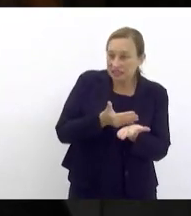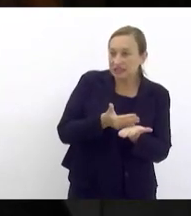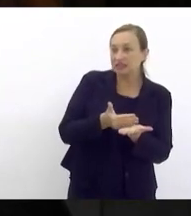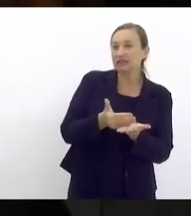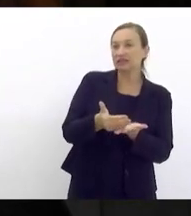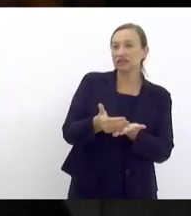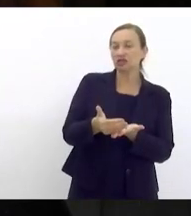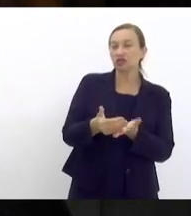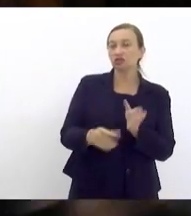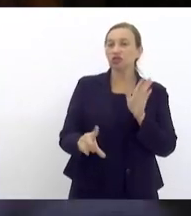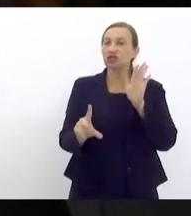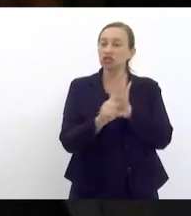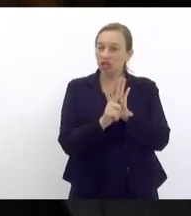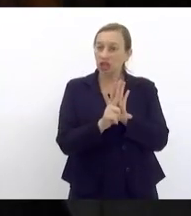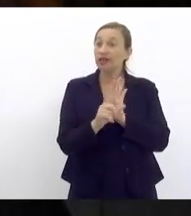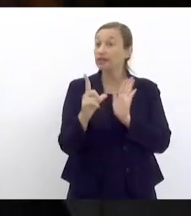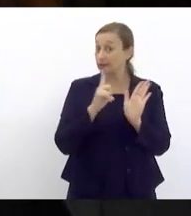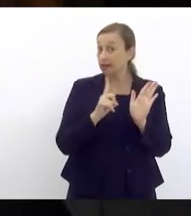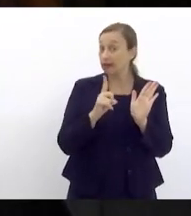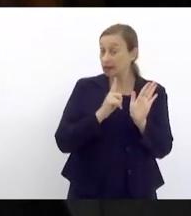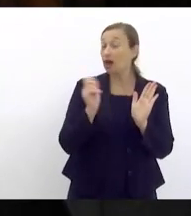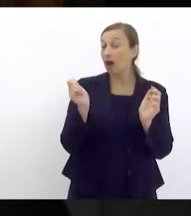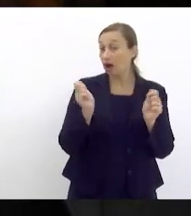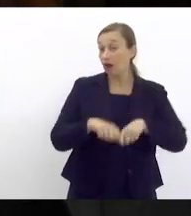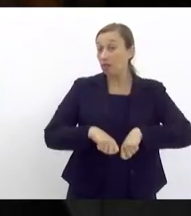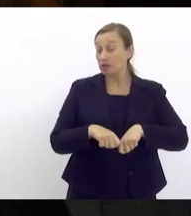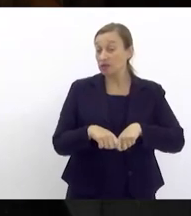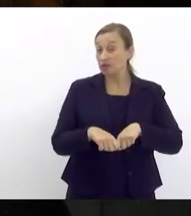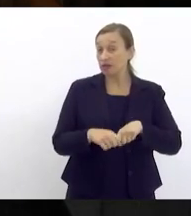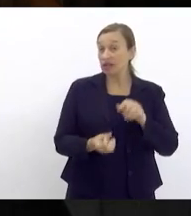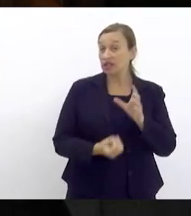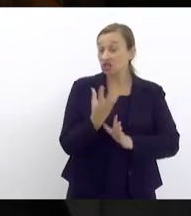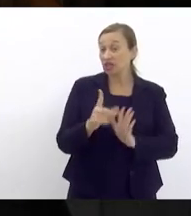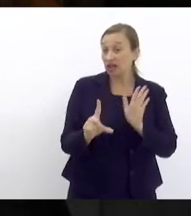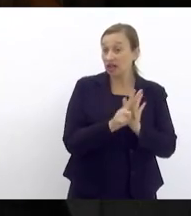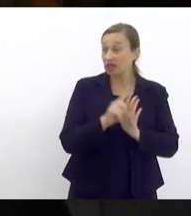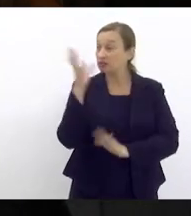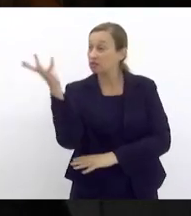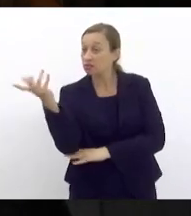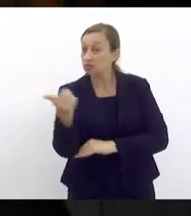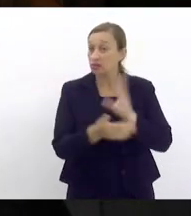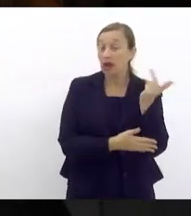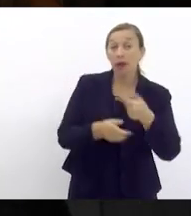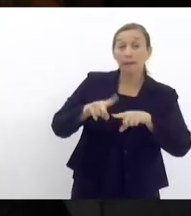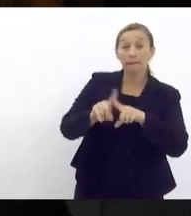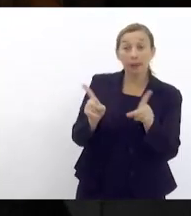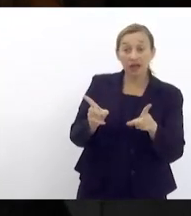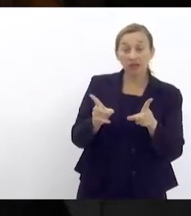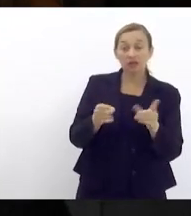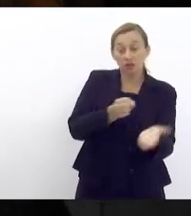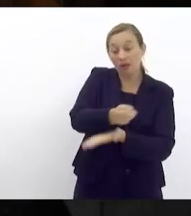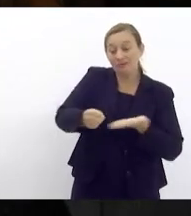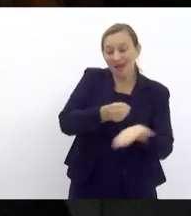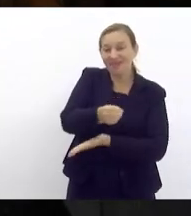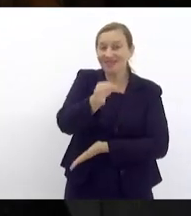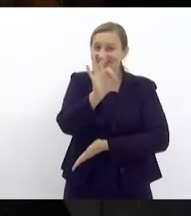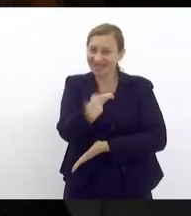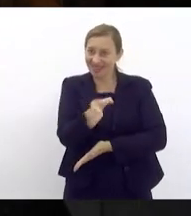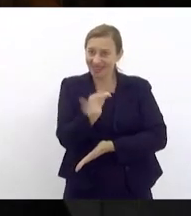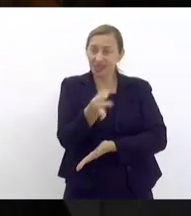em leis a gente tem a possibilidade de legislar sobre o meio ambiente mas desde que tenha a base concreta